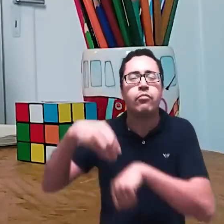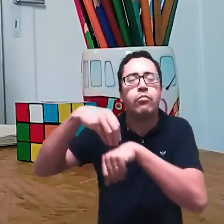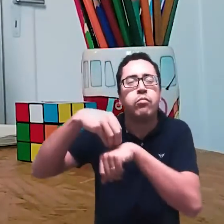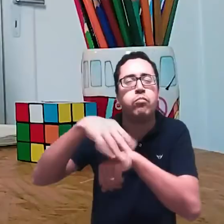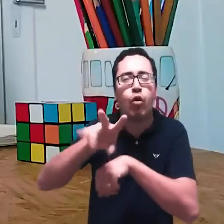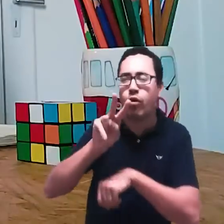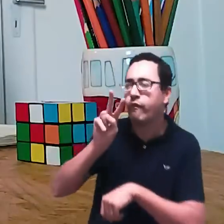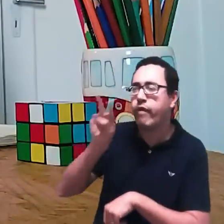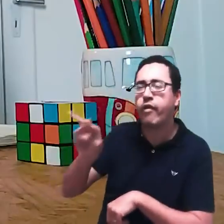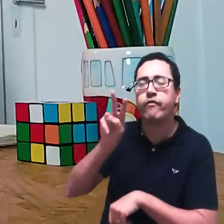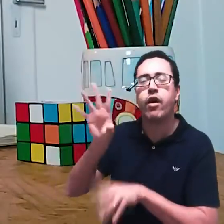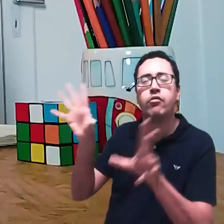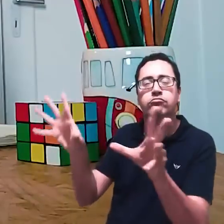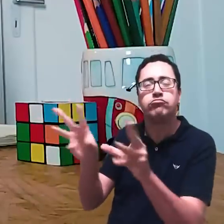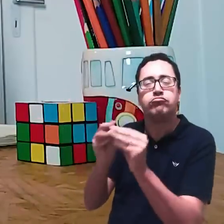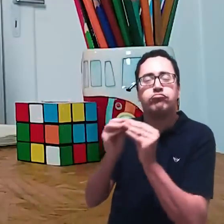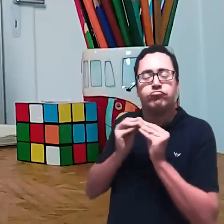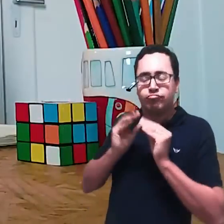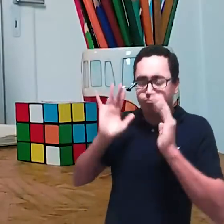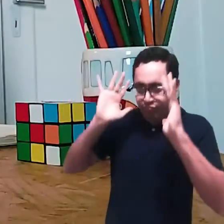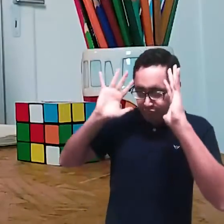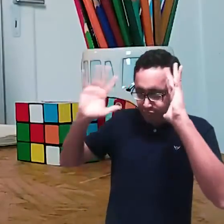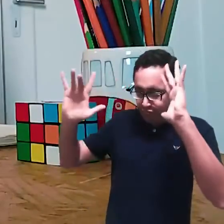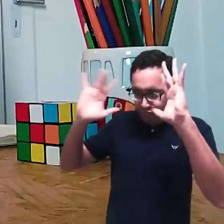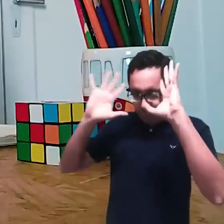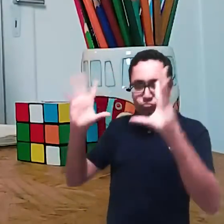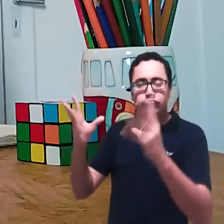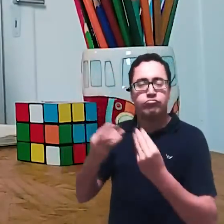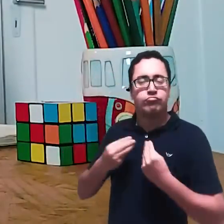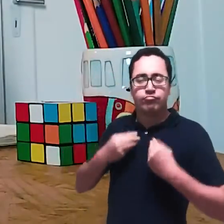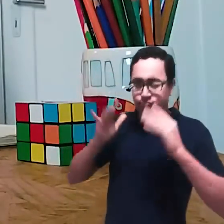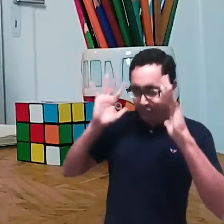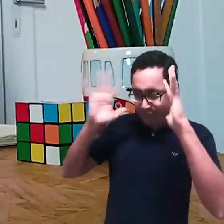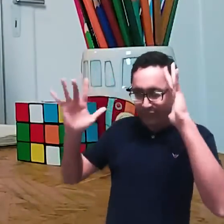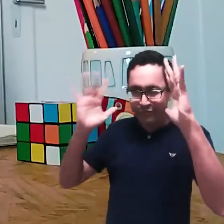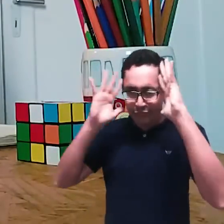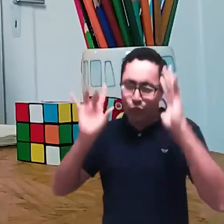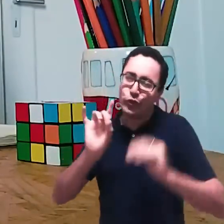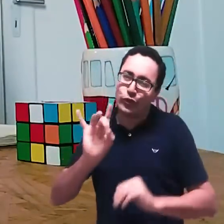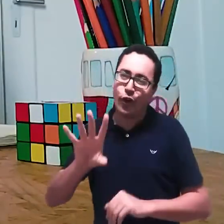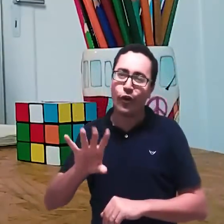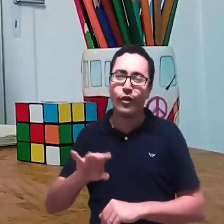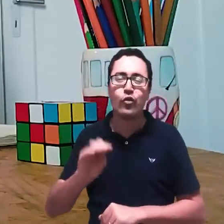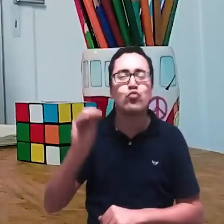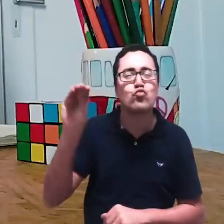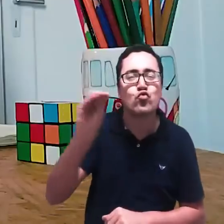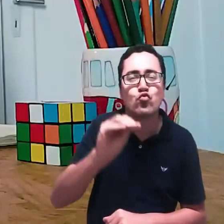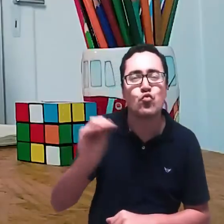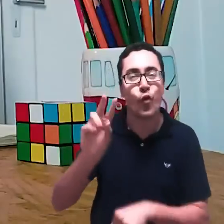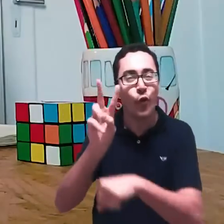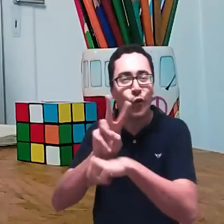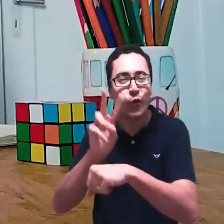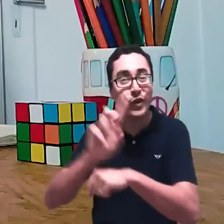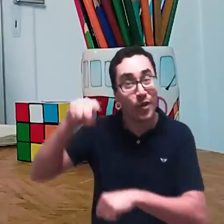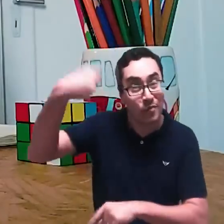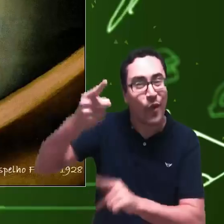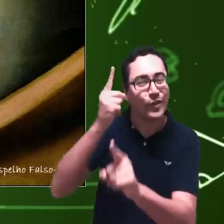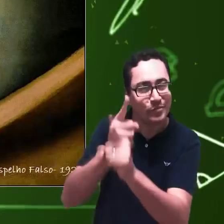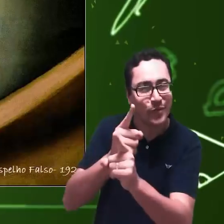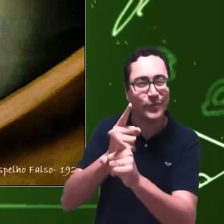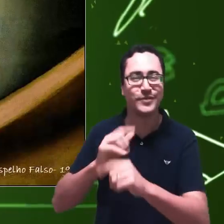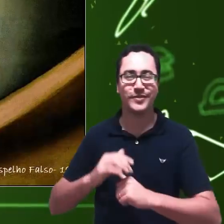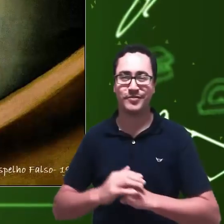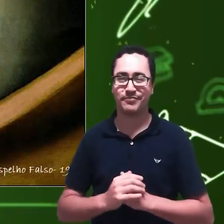para vocês, tá bom? É só uma inspiração. Um beijo, gente, se cuidem e até a próxima.